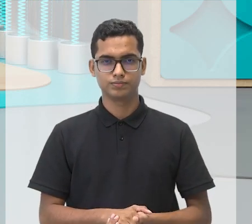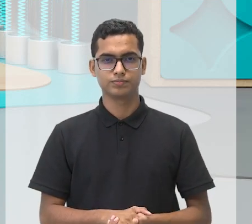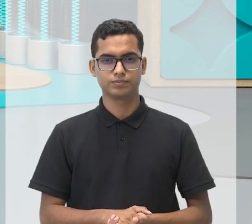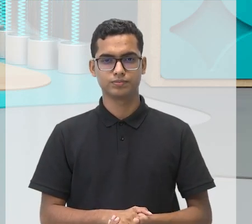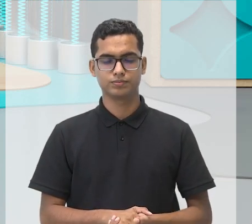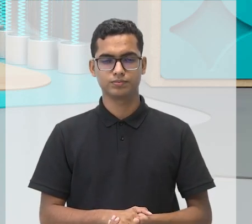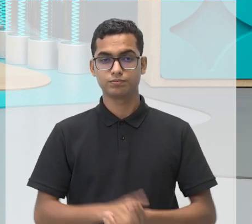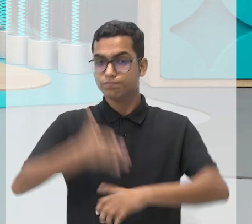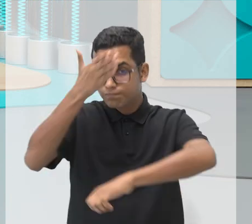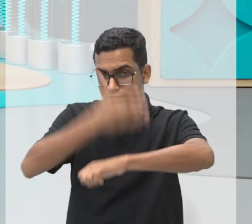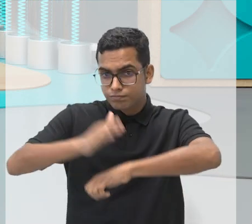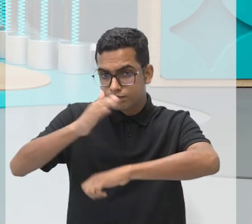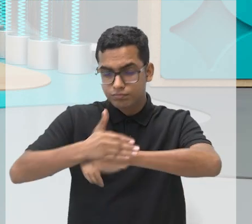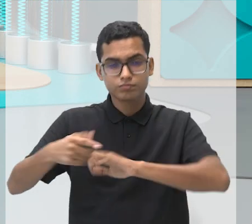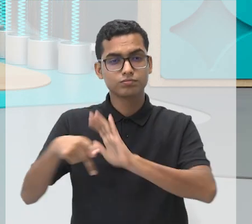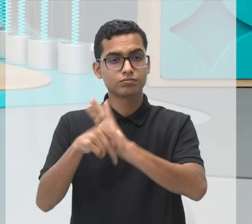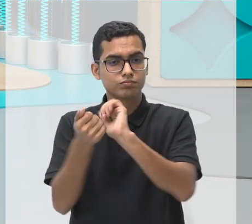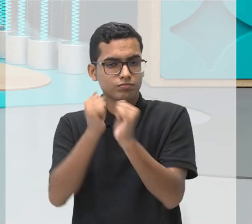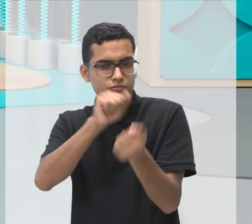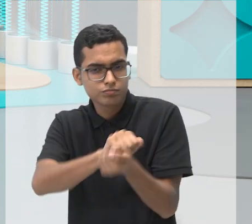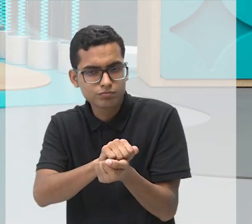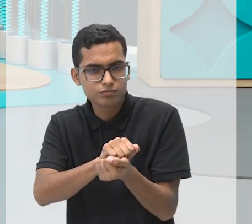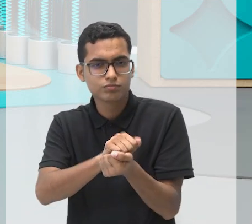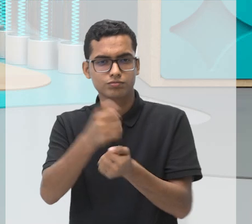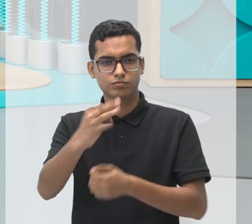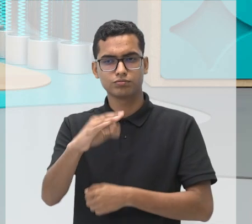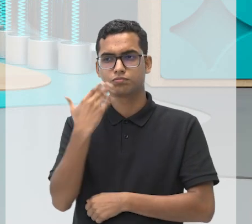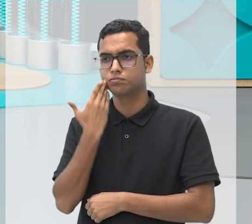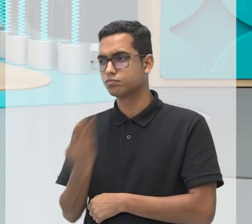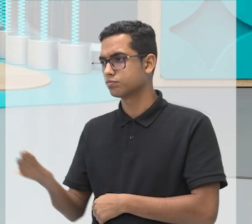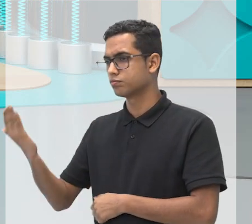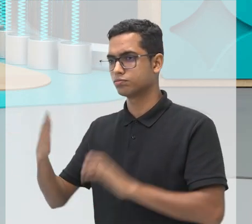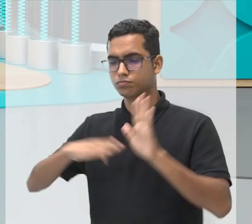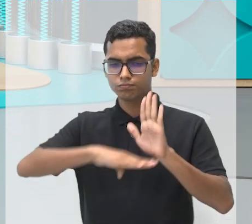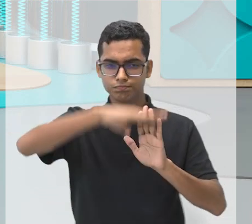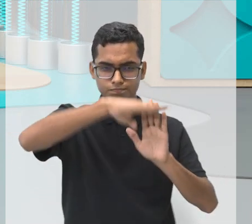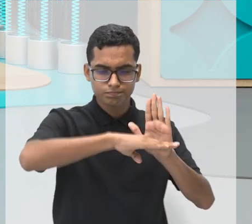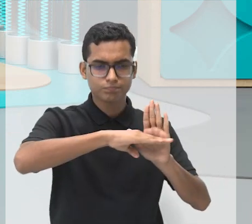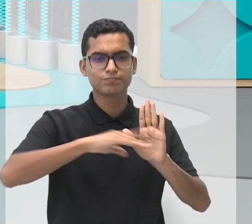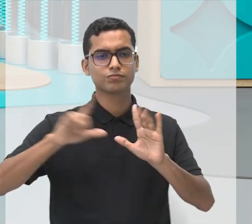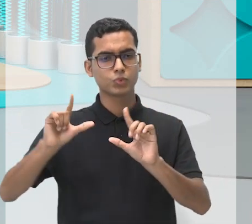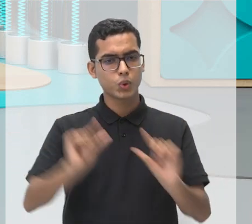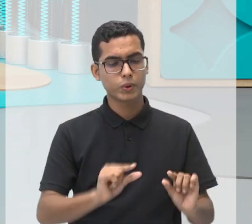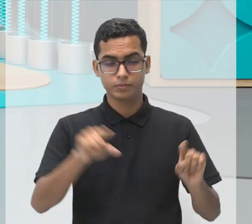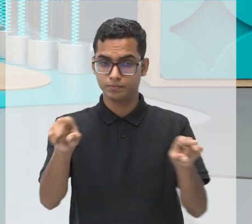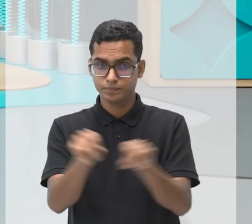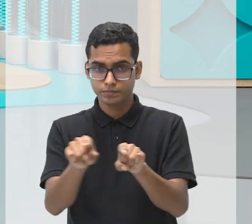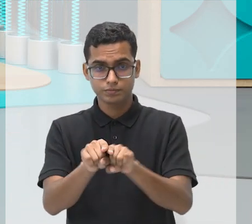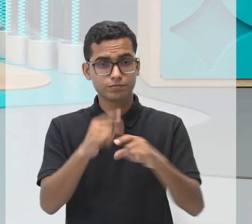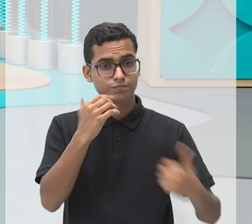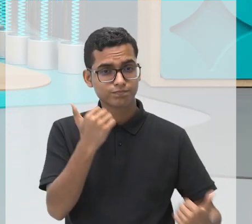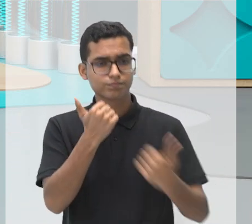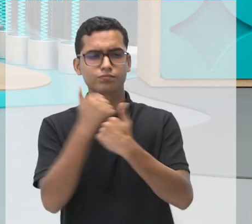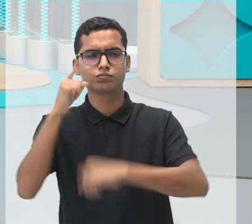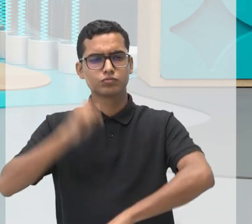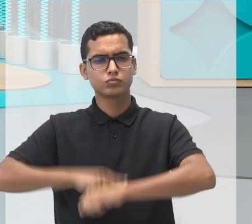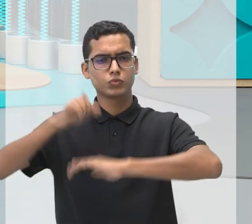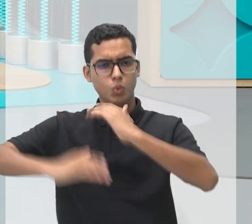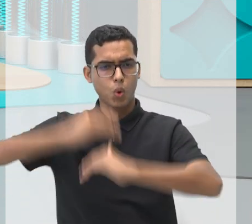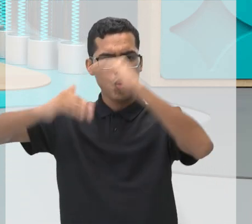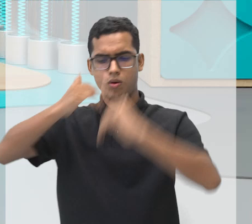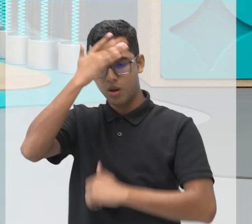cabe a prática das modalidades adaptadas, com os níveis de intensidade menor que vão auxiliar o